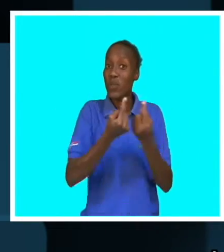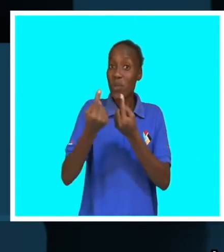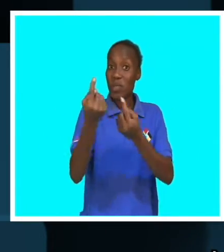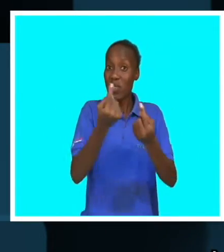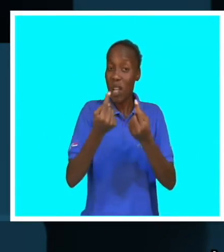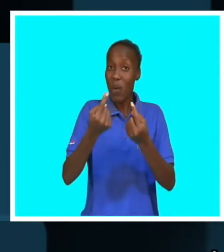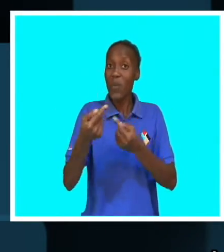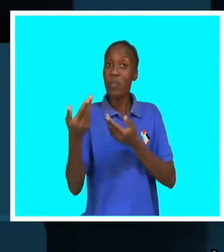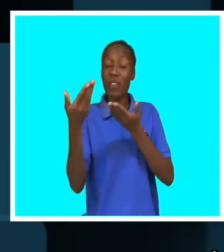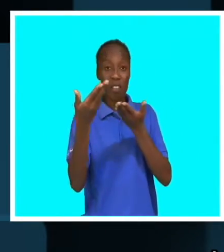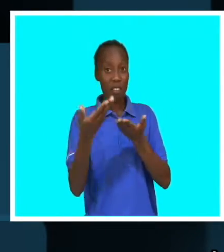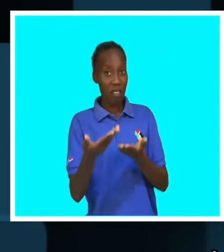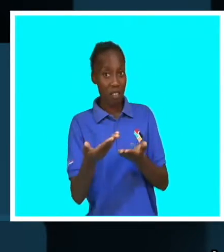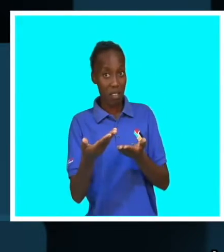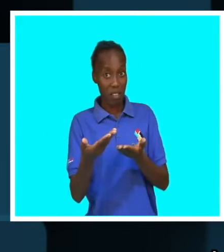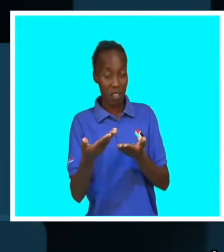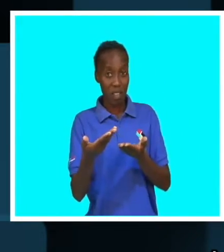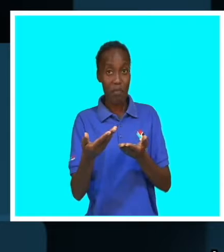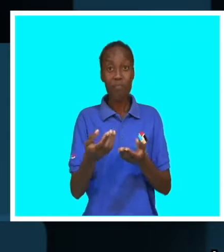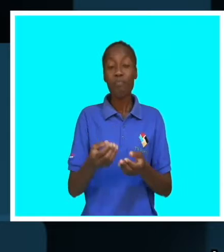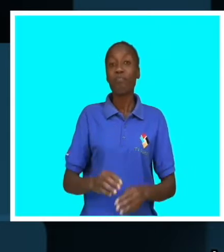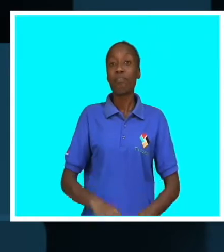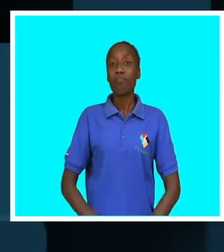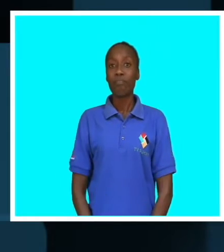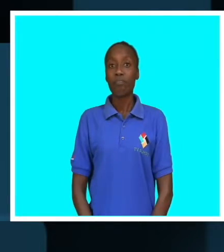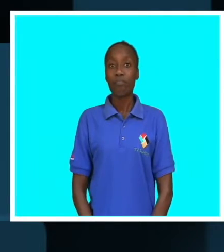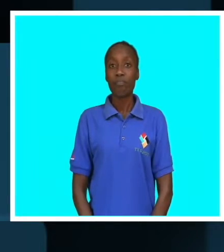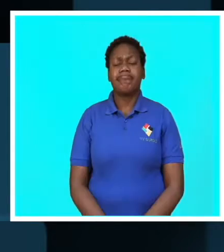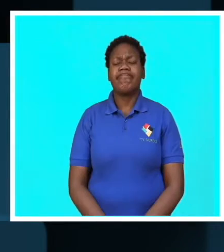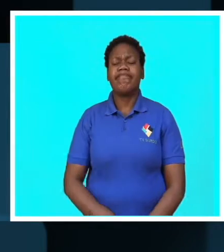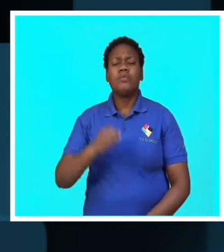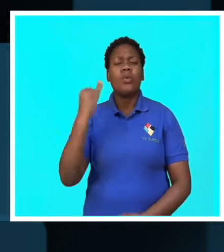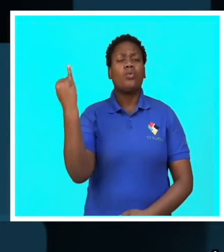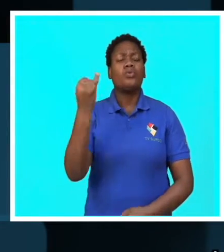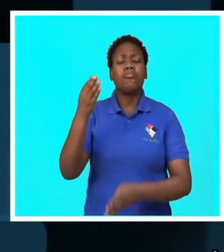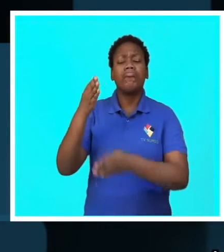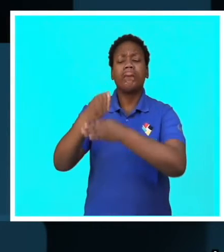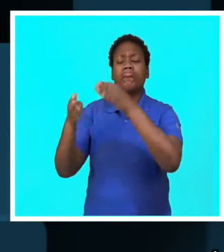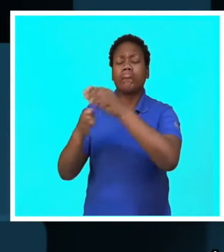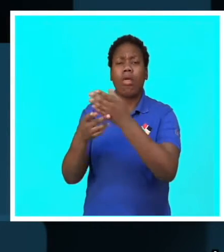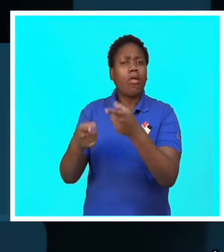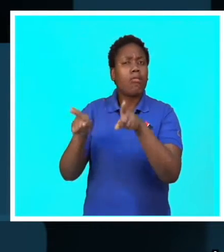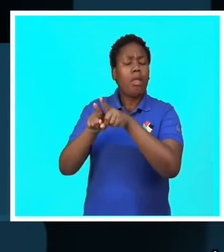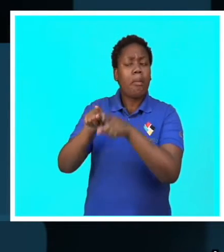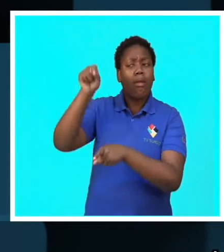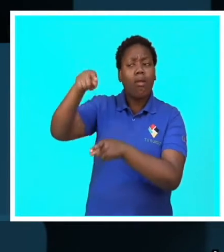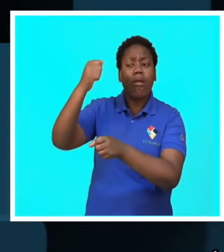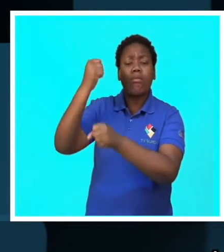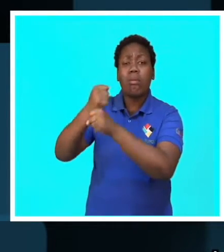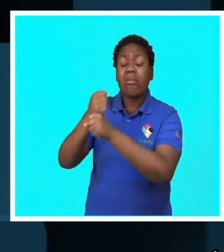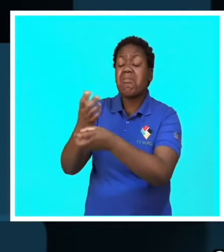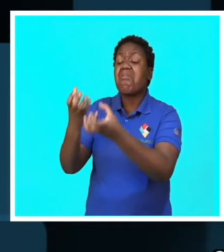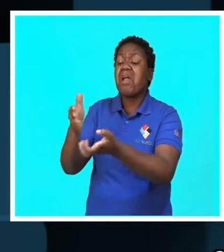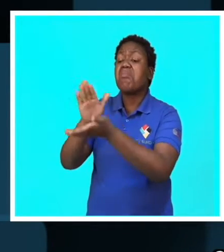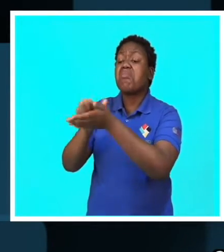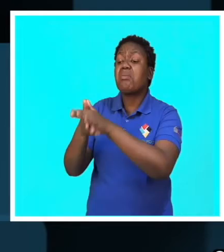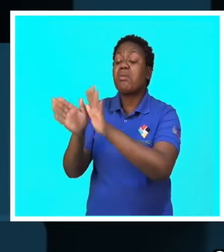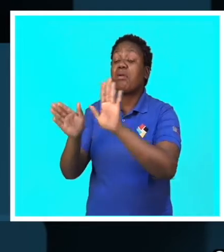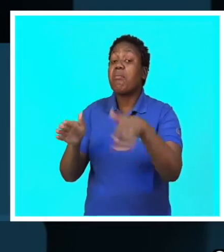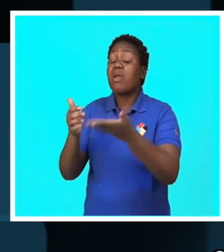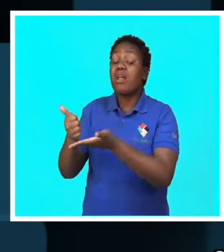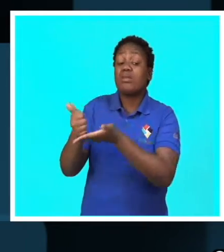sem cenário nenhum de acessibilidade. As infraestruturas são apenas um caso. Os